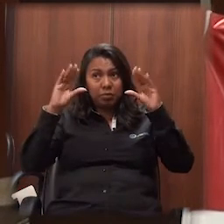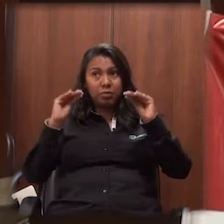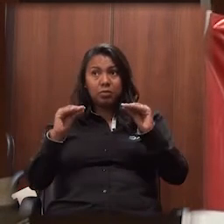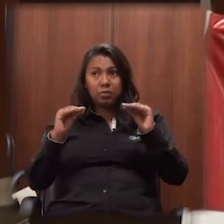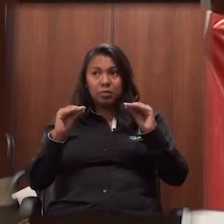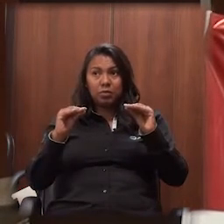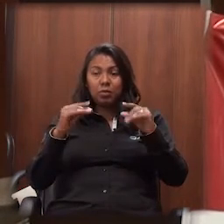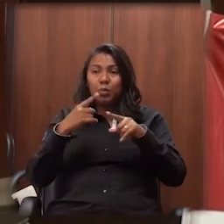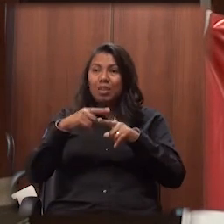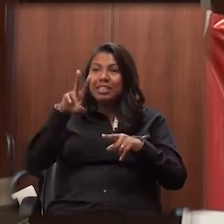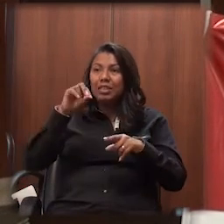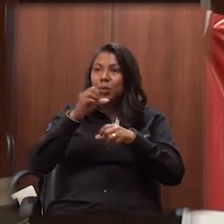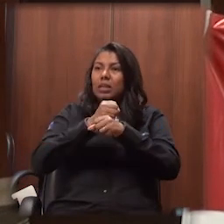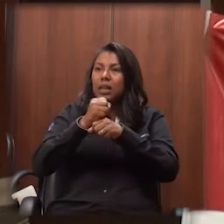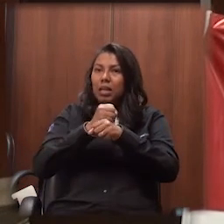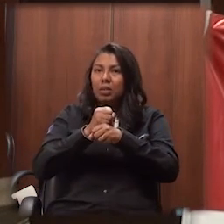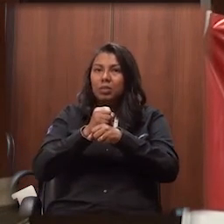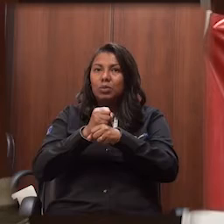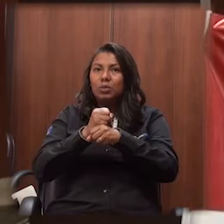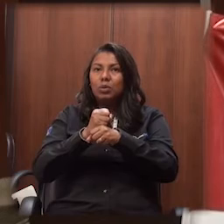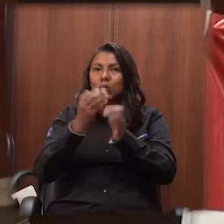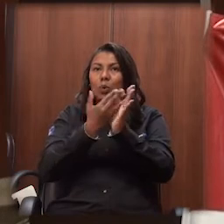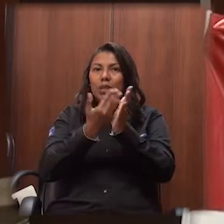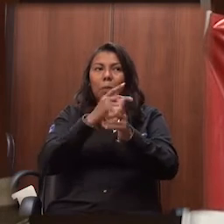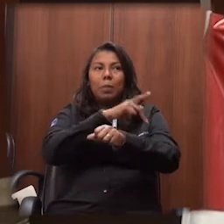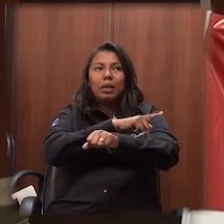dos 50 anos da Pedagogia do Oprimido,